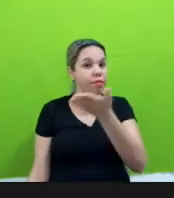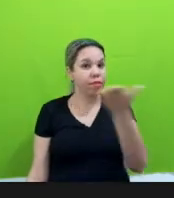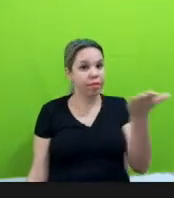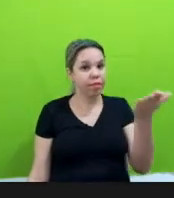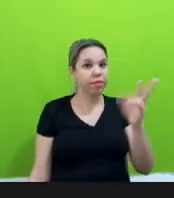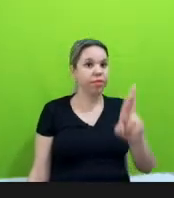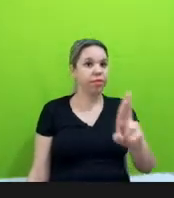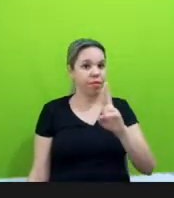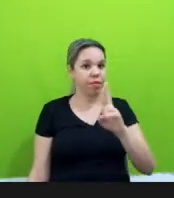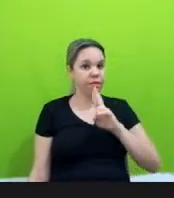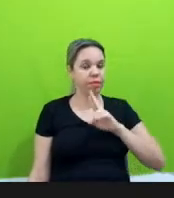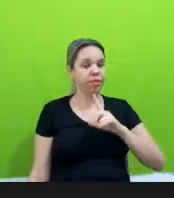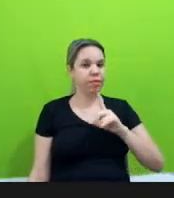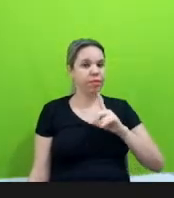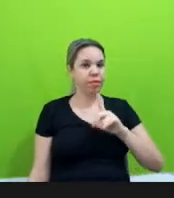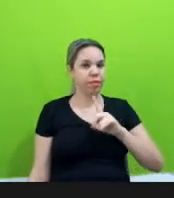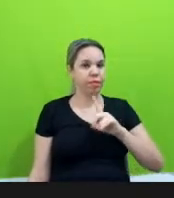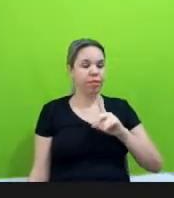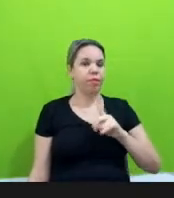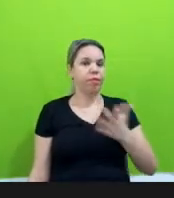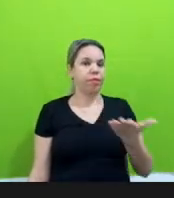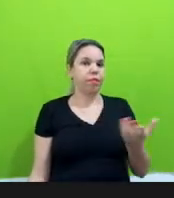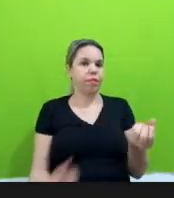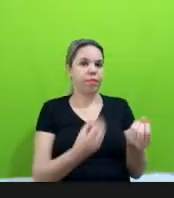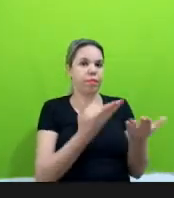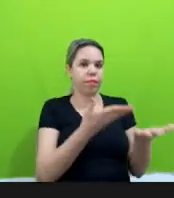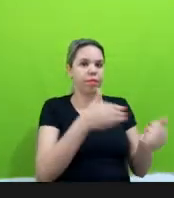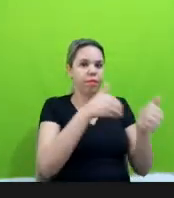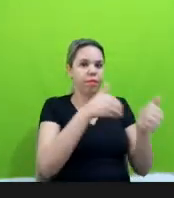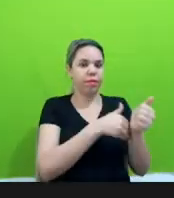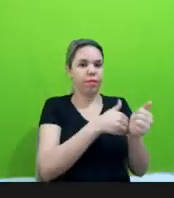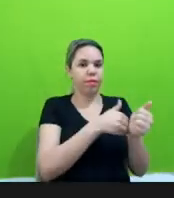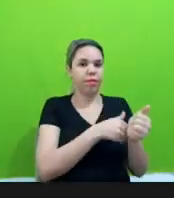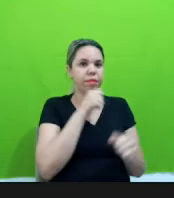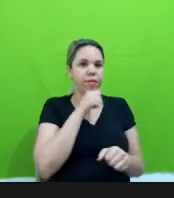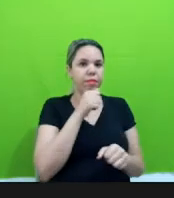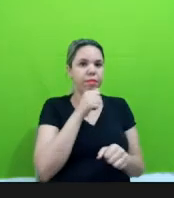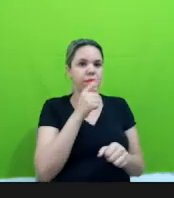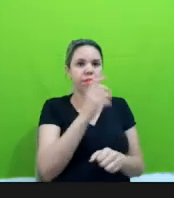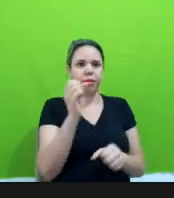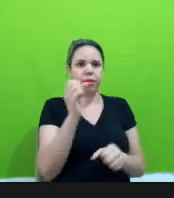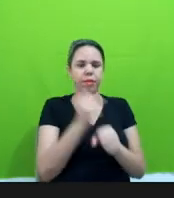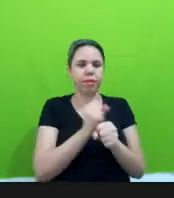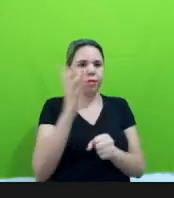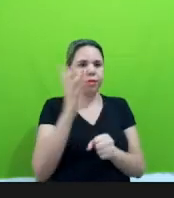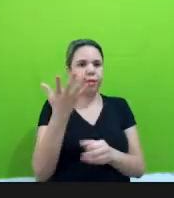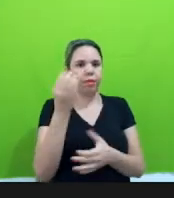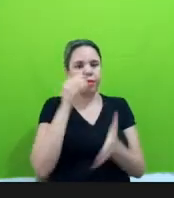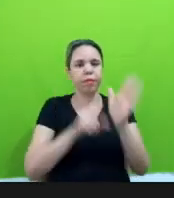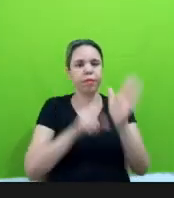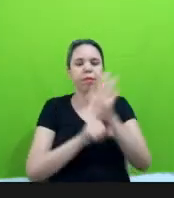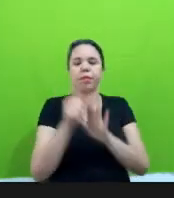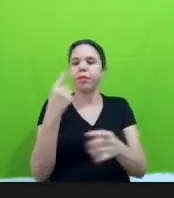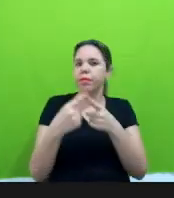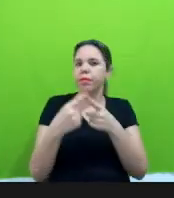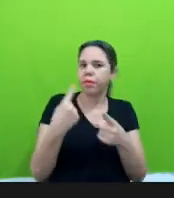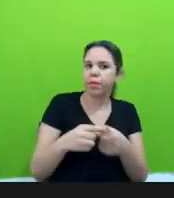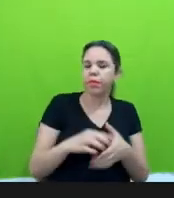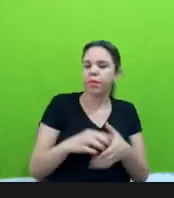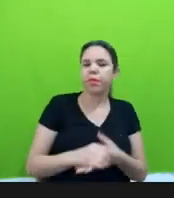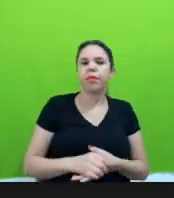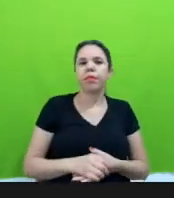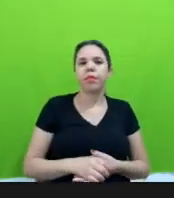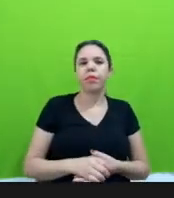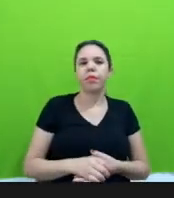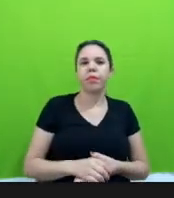resposta, tipo, essa informação está sob sigilo por 100 anos, conteste, pergunte por quê, né? Recorra, né?